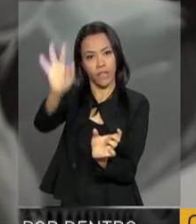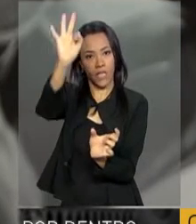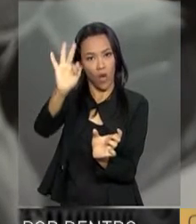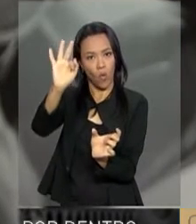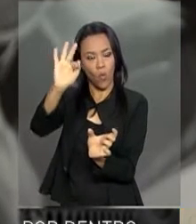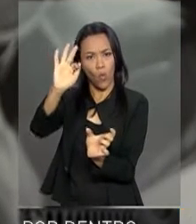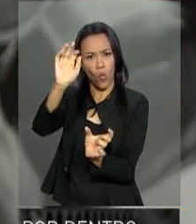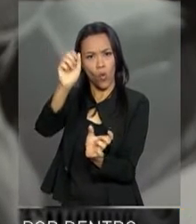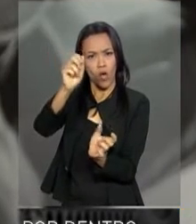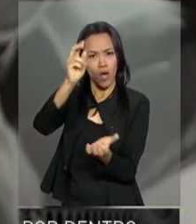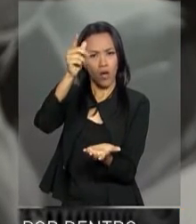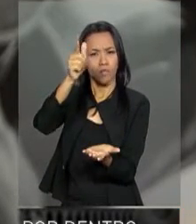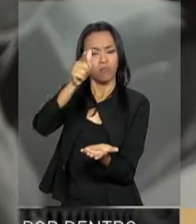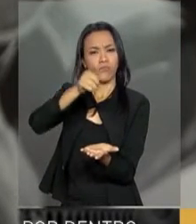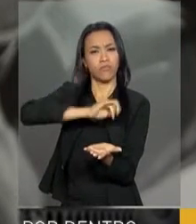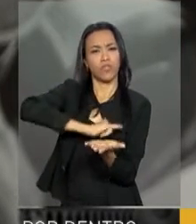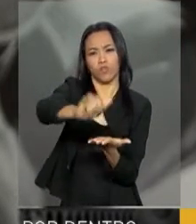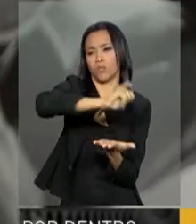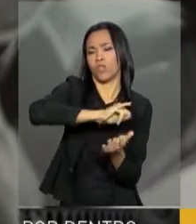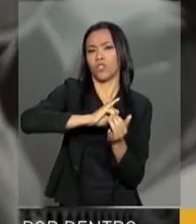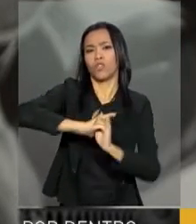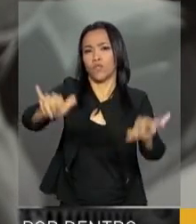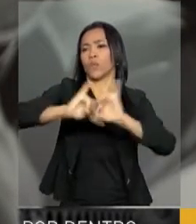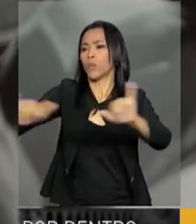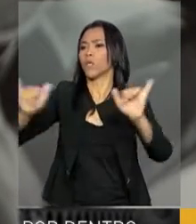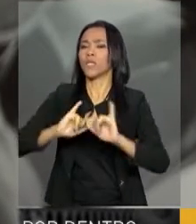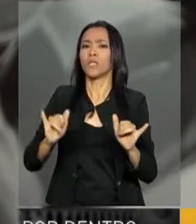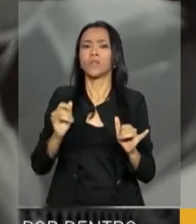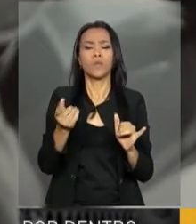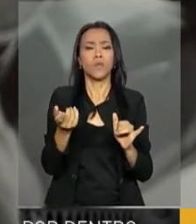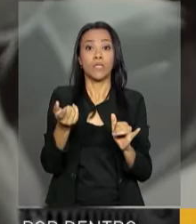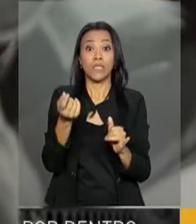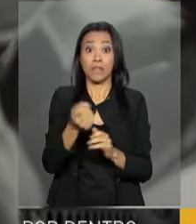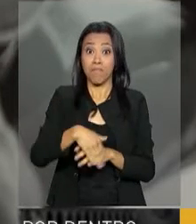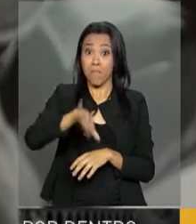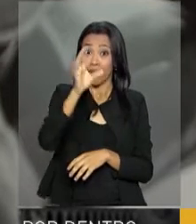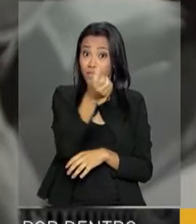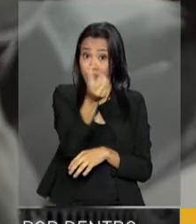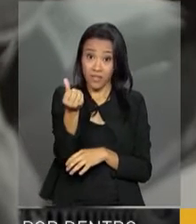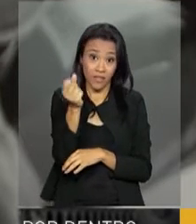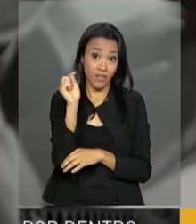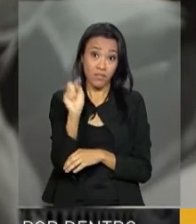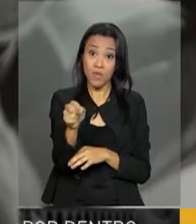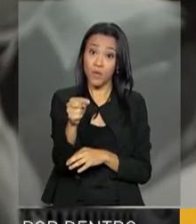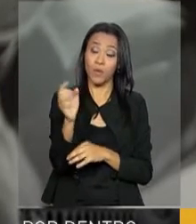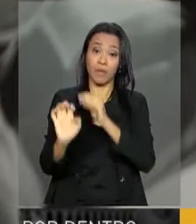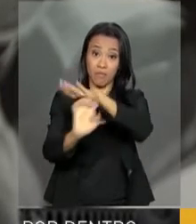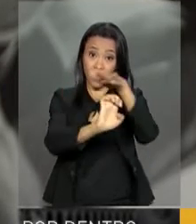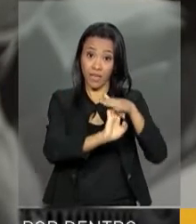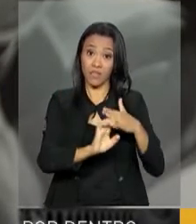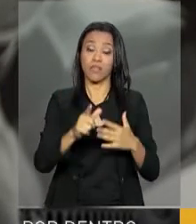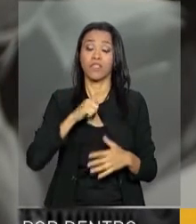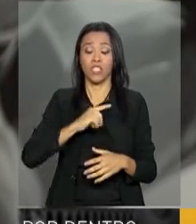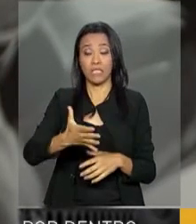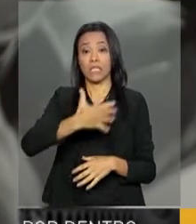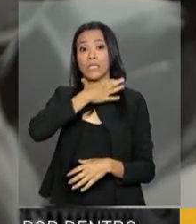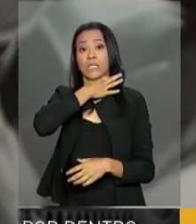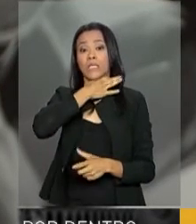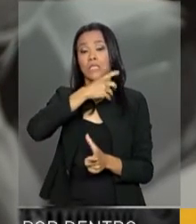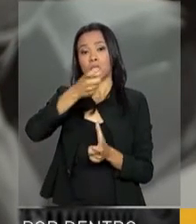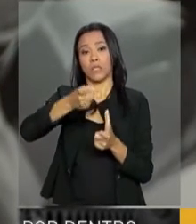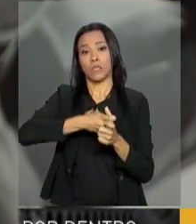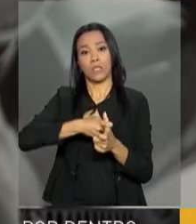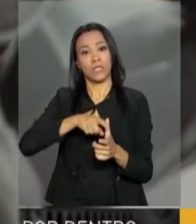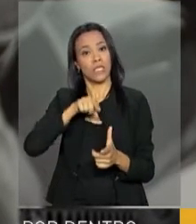quase 600 mil empresas que estavam com débitos perante a Receita e que elas não